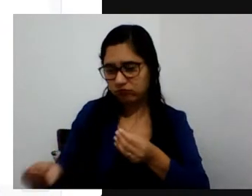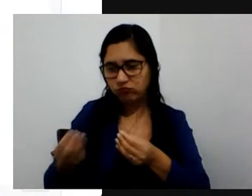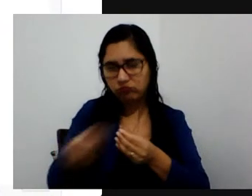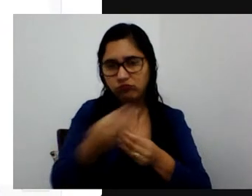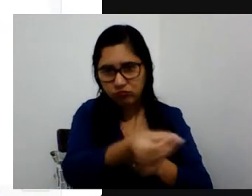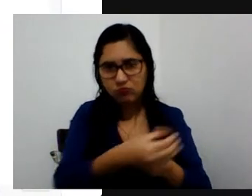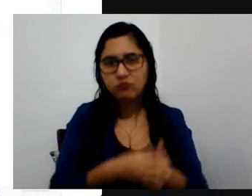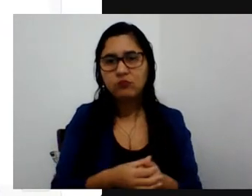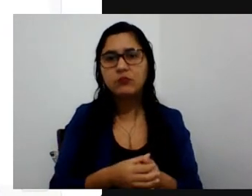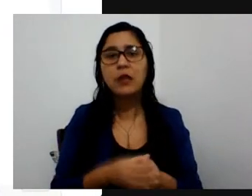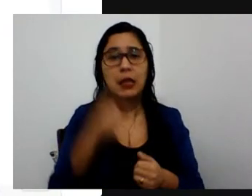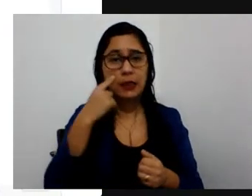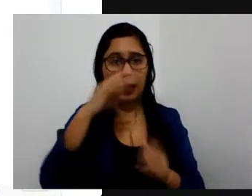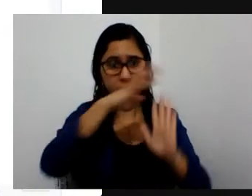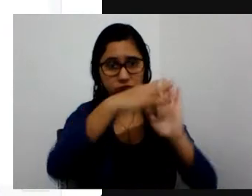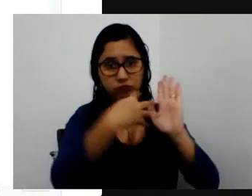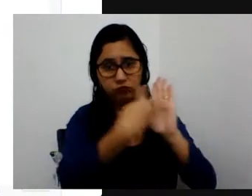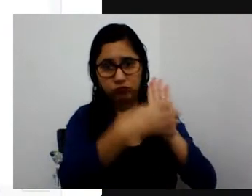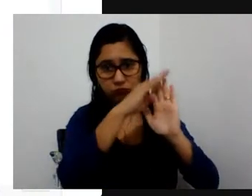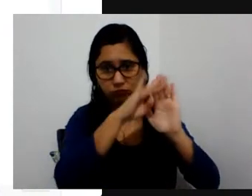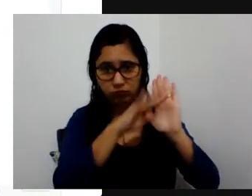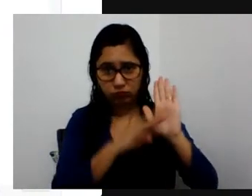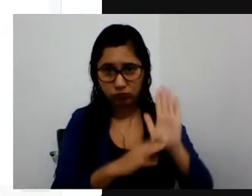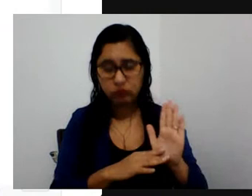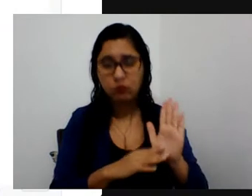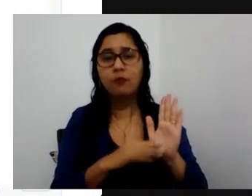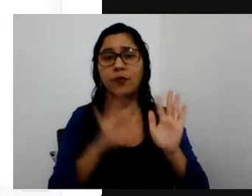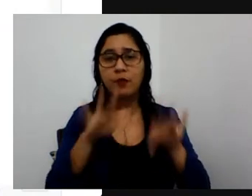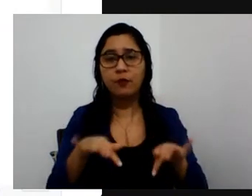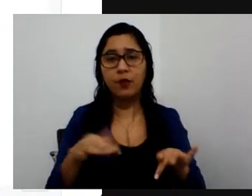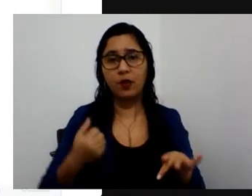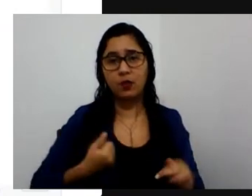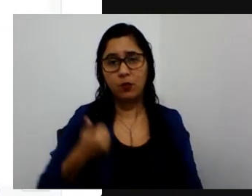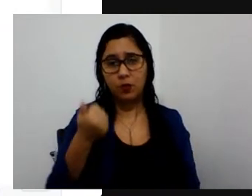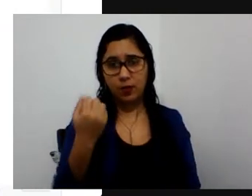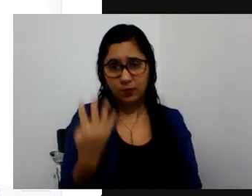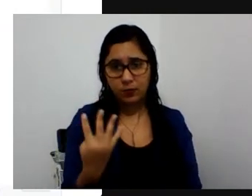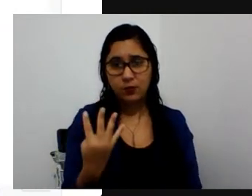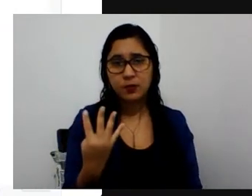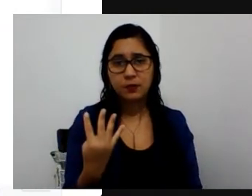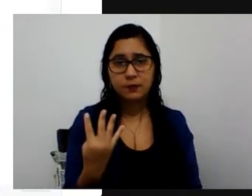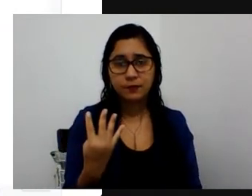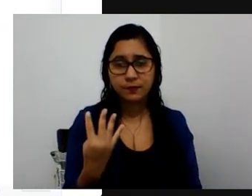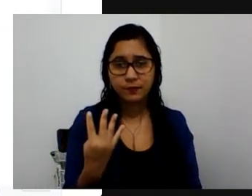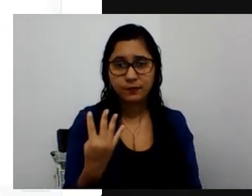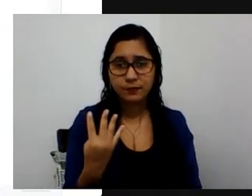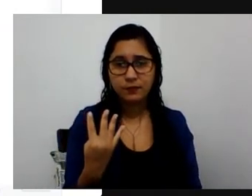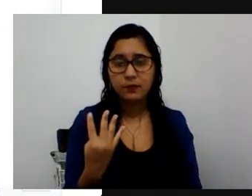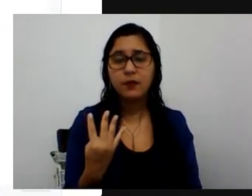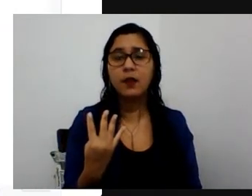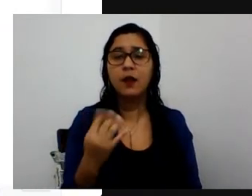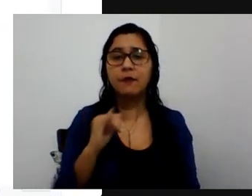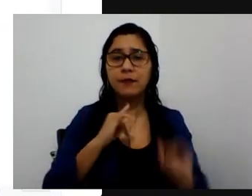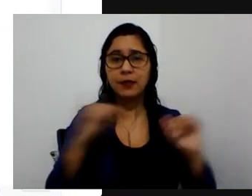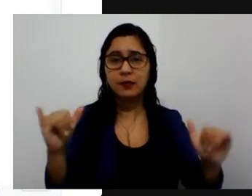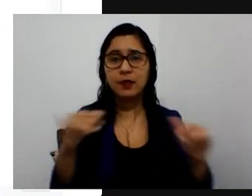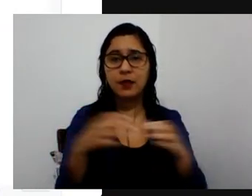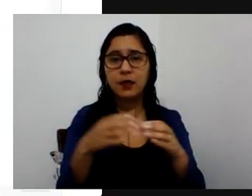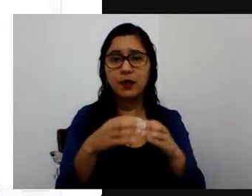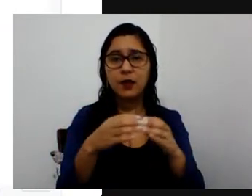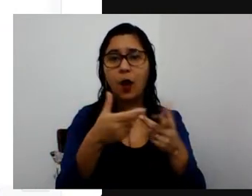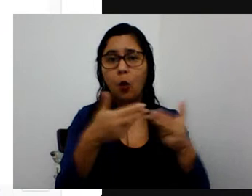Segue-se os cronogramas e, por fim, o item 14 do presente documento informa que os casos omissos